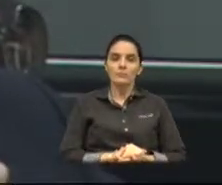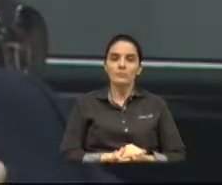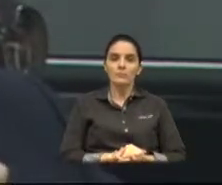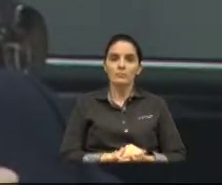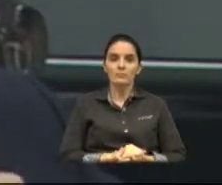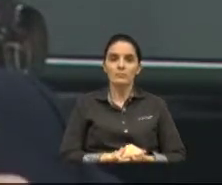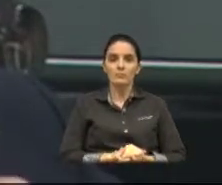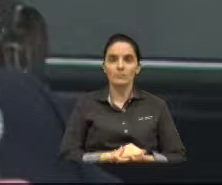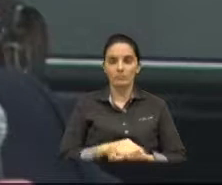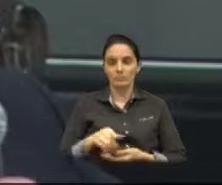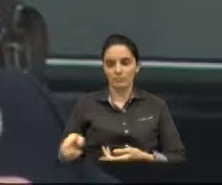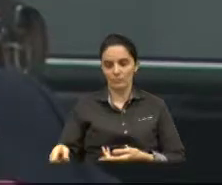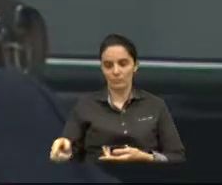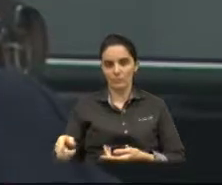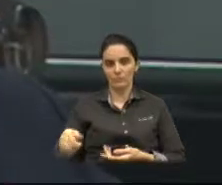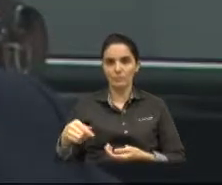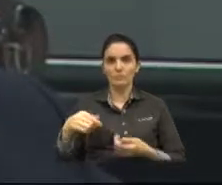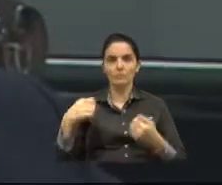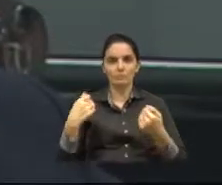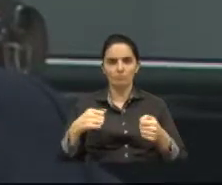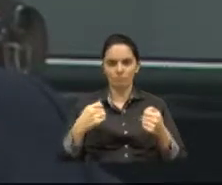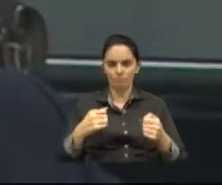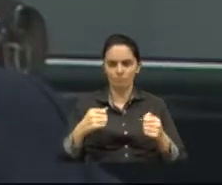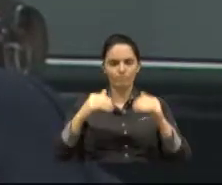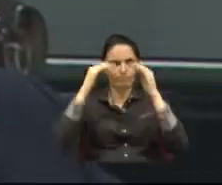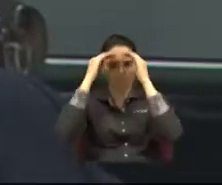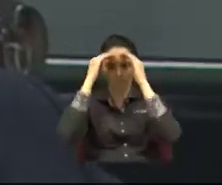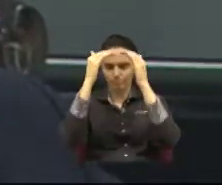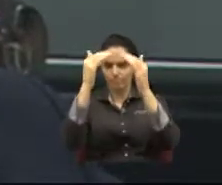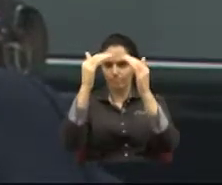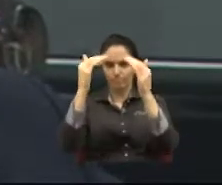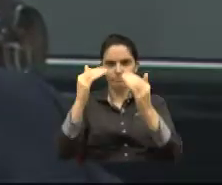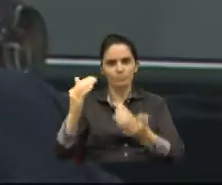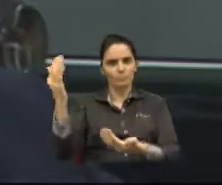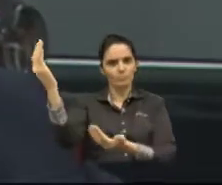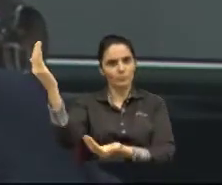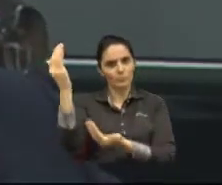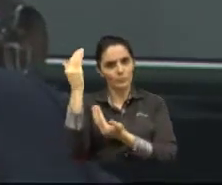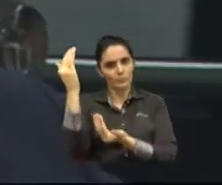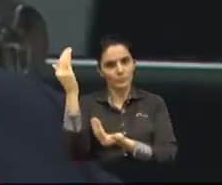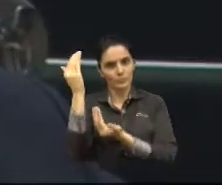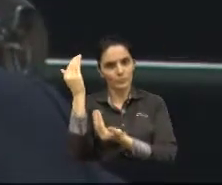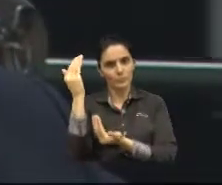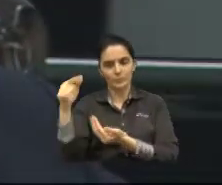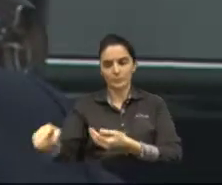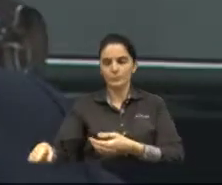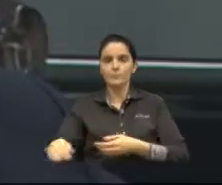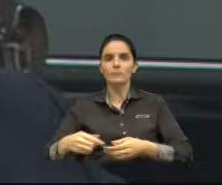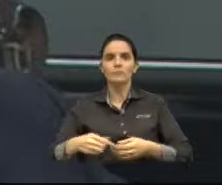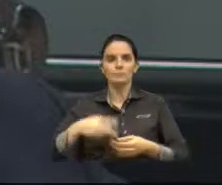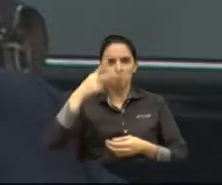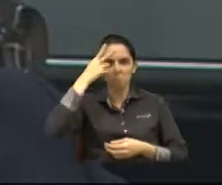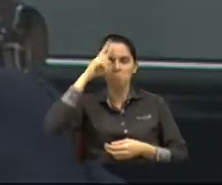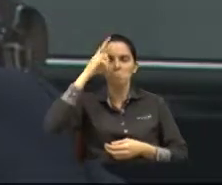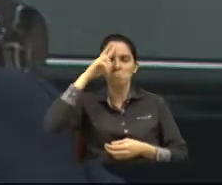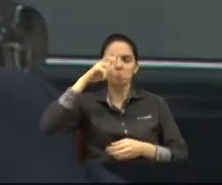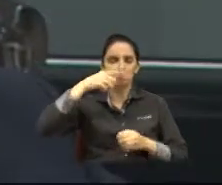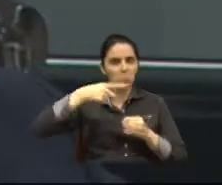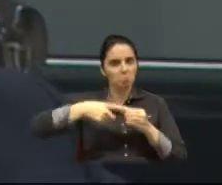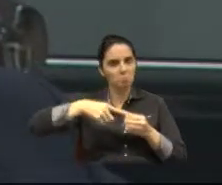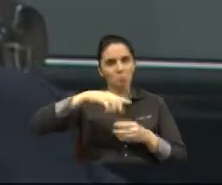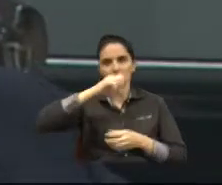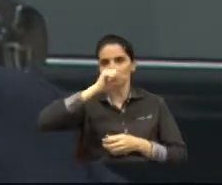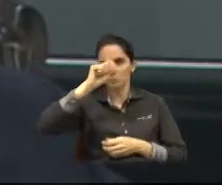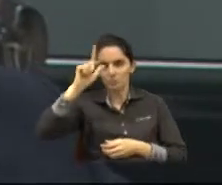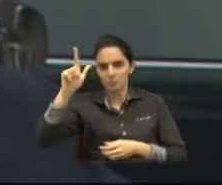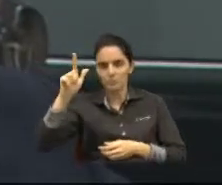o nosso respeito, nossa homenagem, que é uma pessoa que construiu uma história na cidade de Limeira. E que muitos